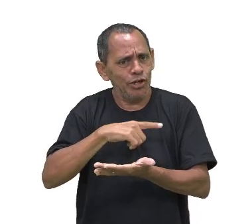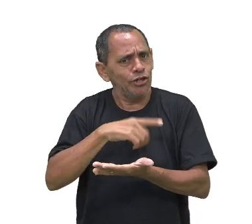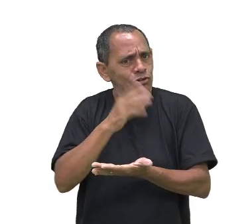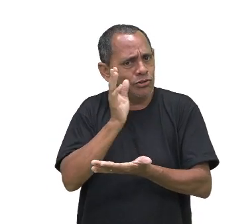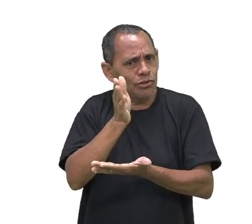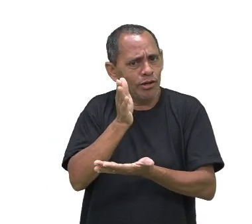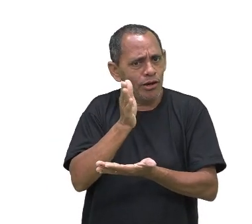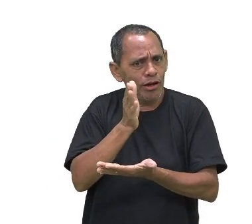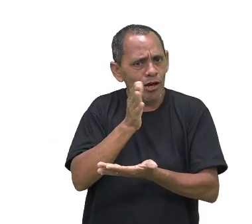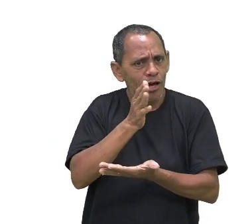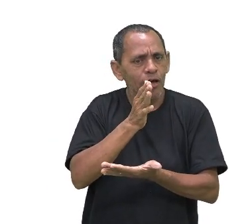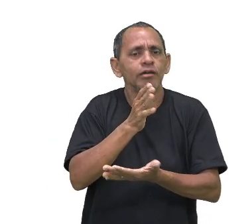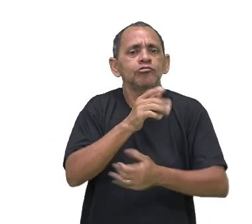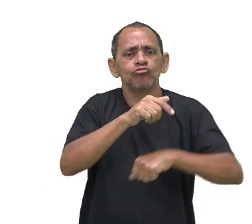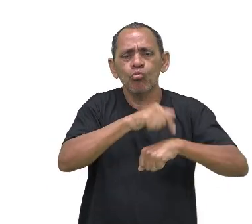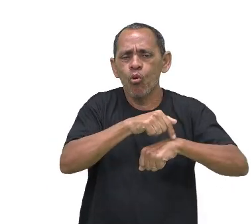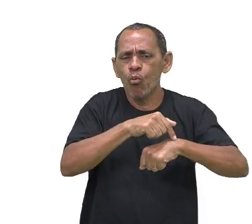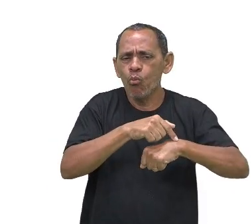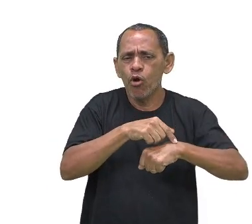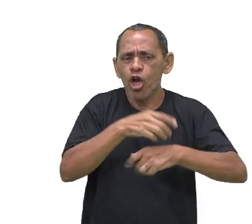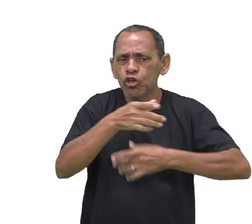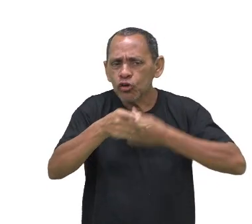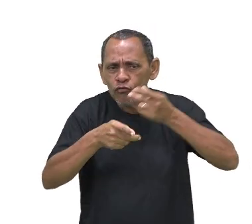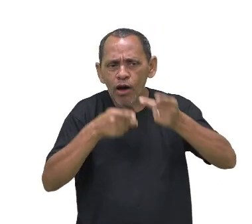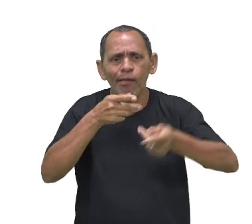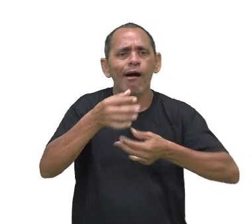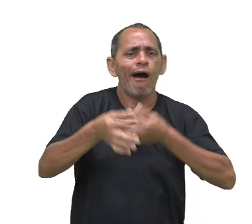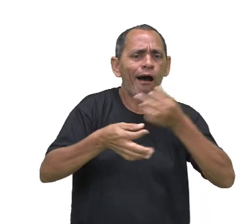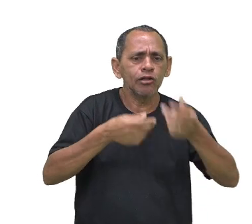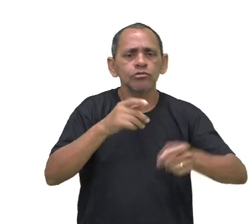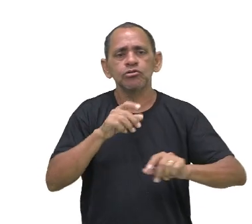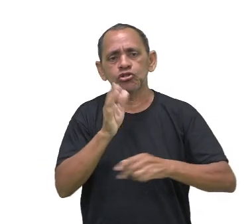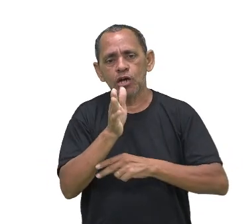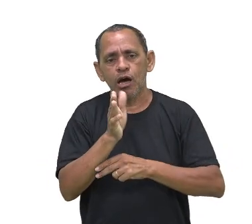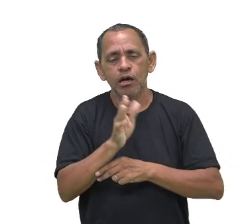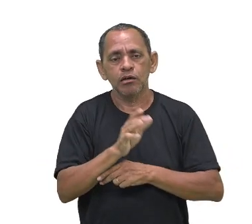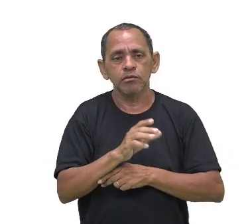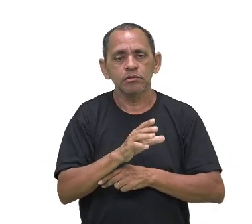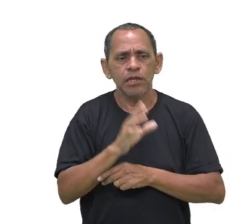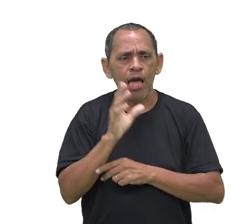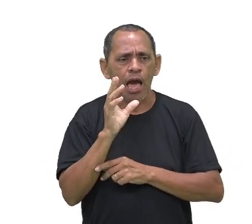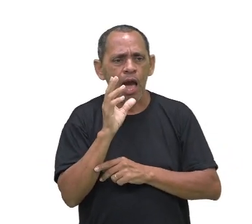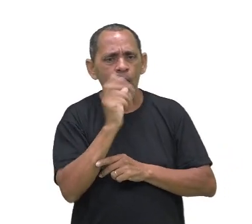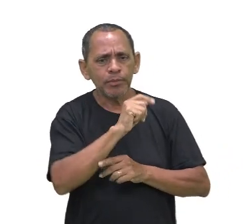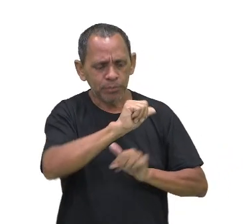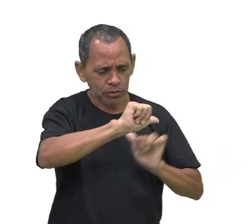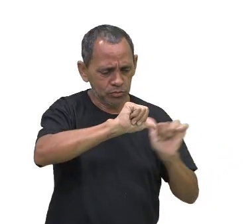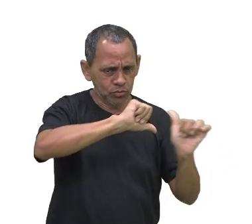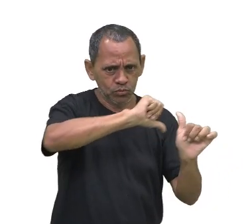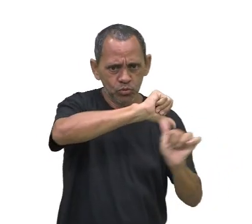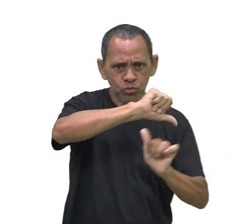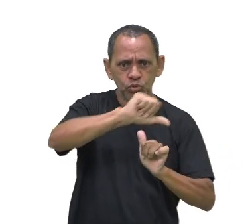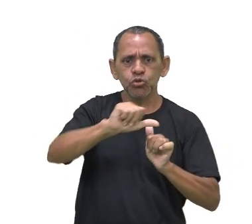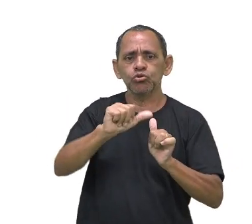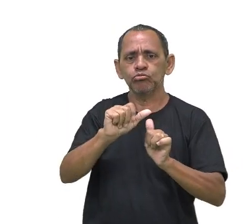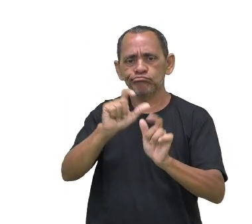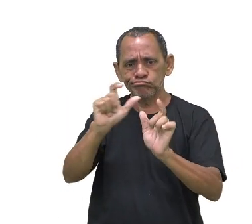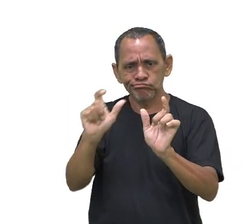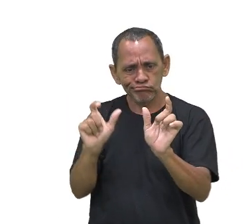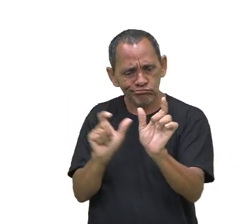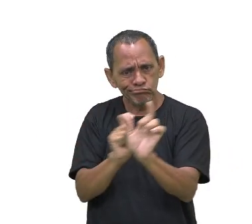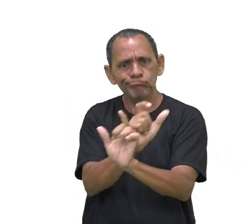dito naquele momento, tudo está direitinho. De repente, vem a antíntese. A antíntese